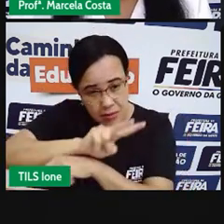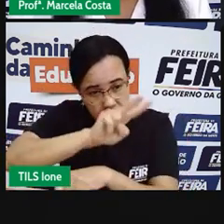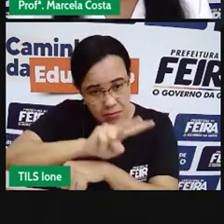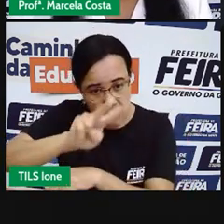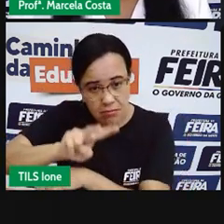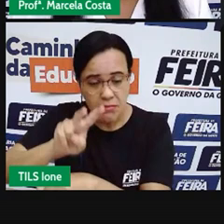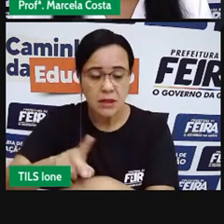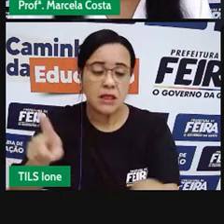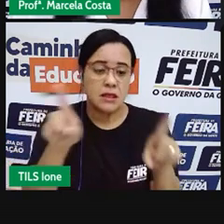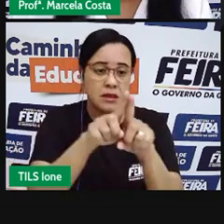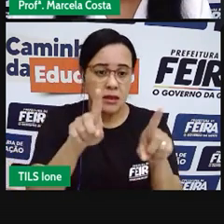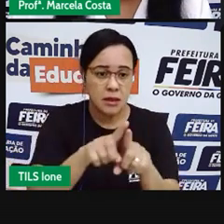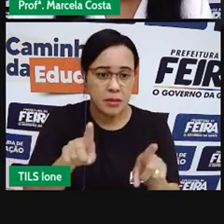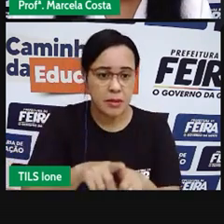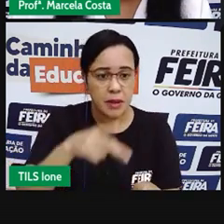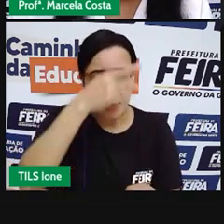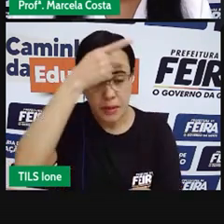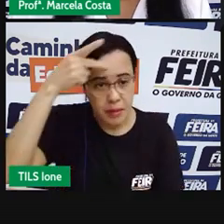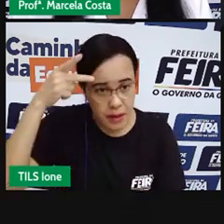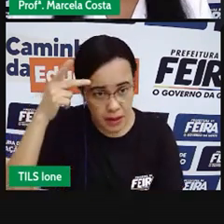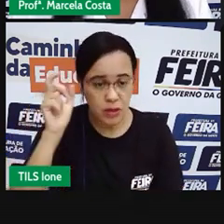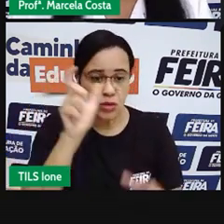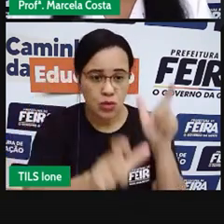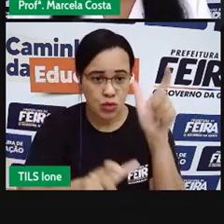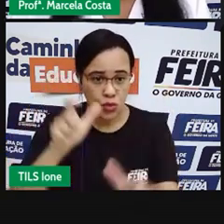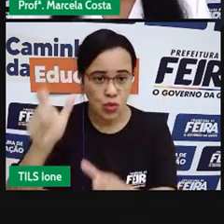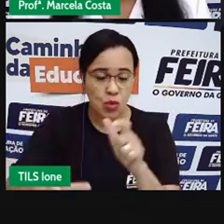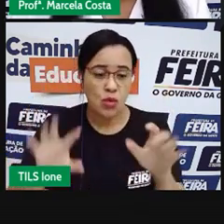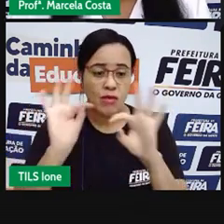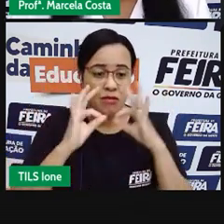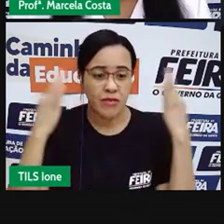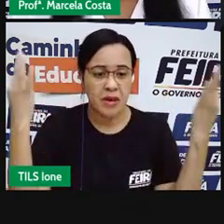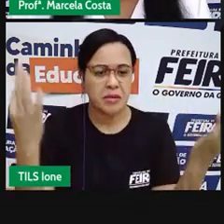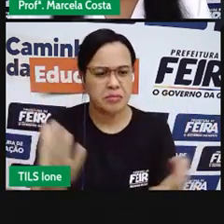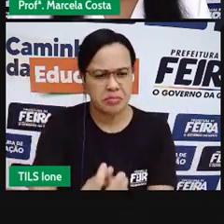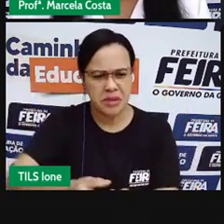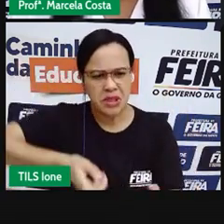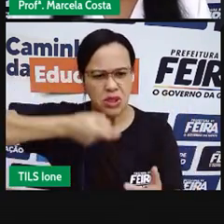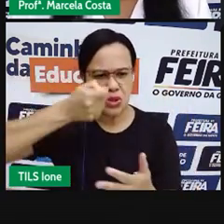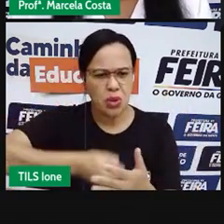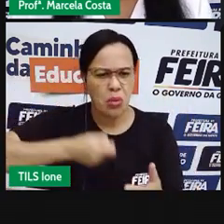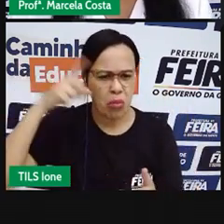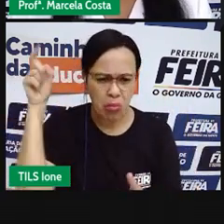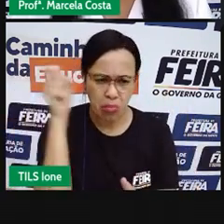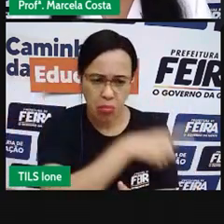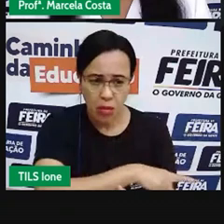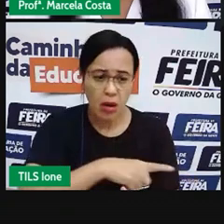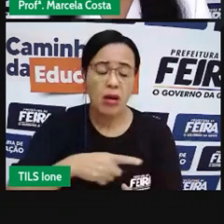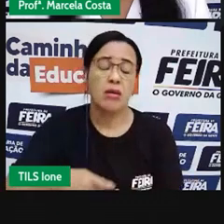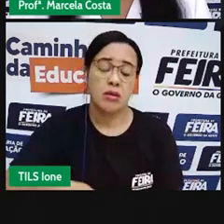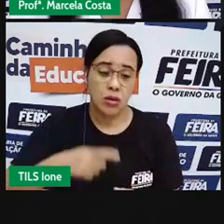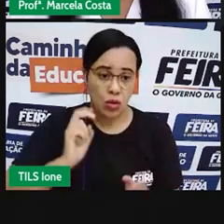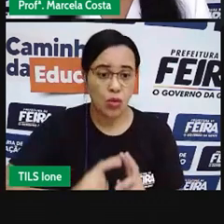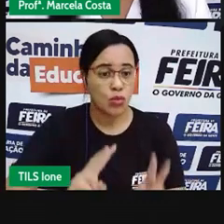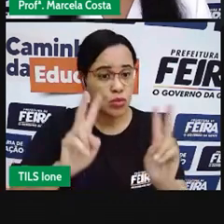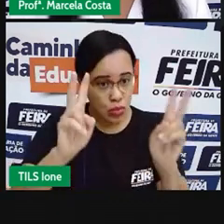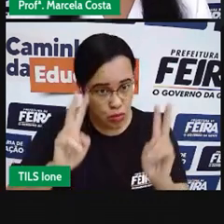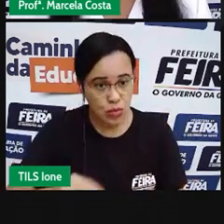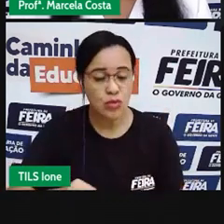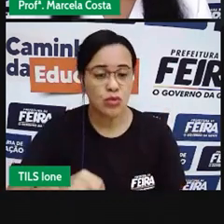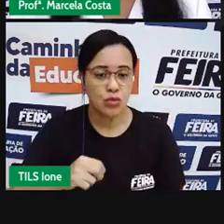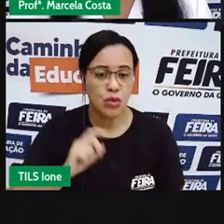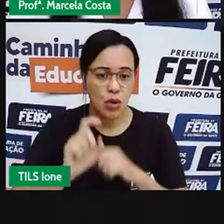mostram que as pessoas menos punidas insistem em praticar o crime ambiental. Em 2017,